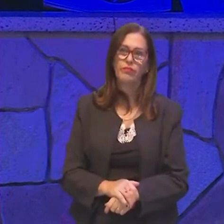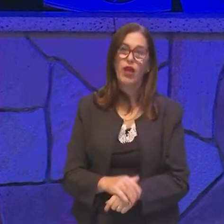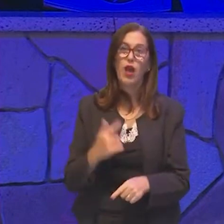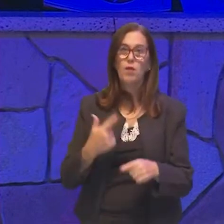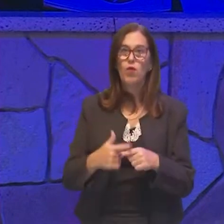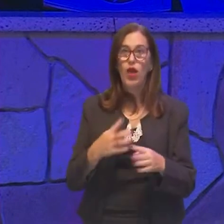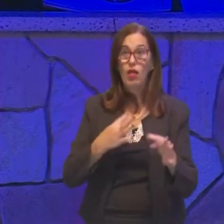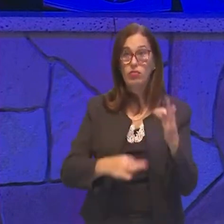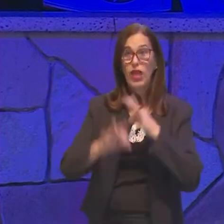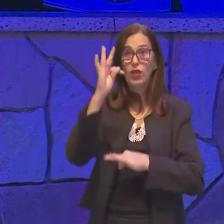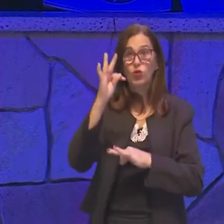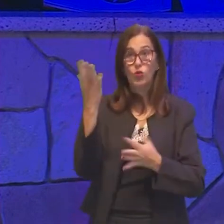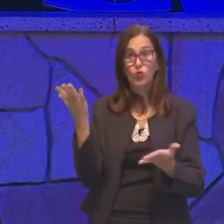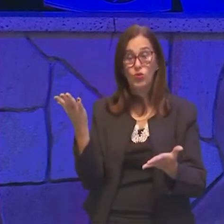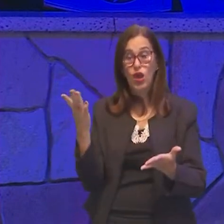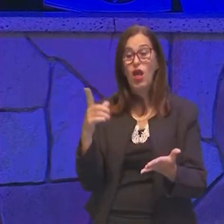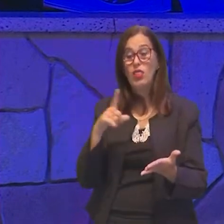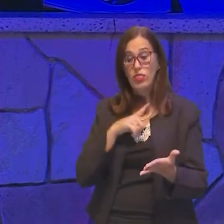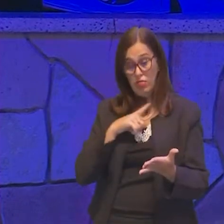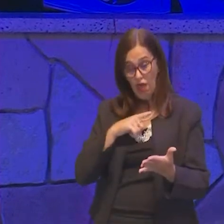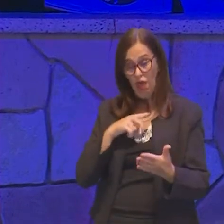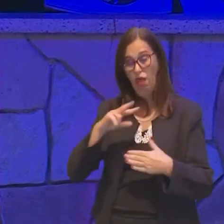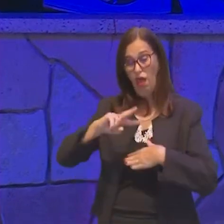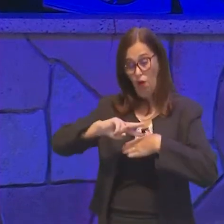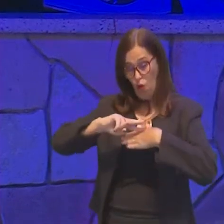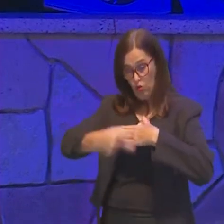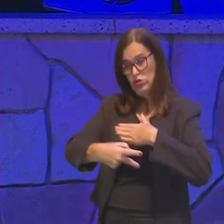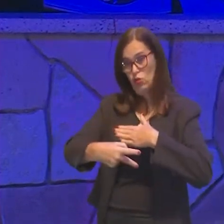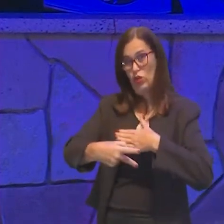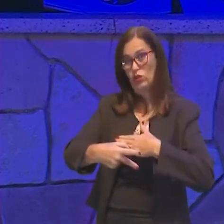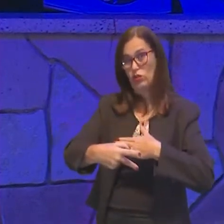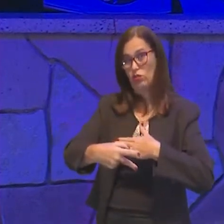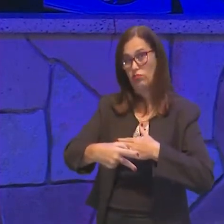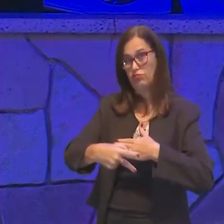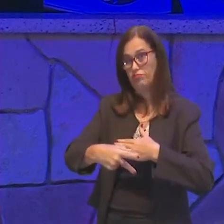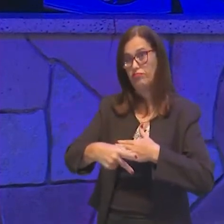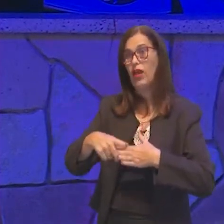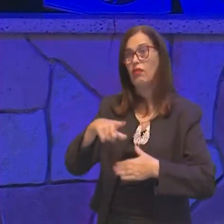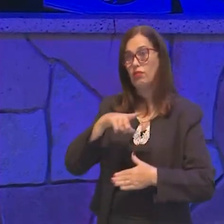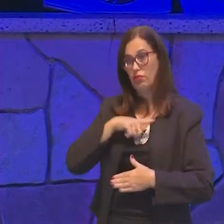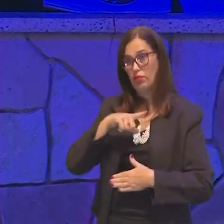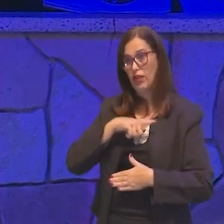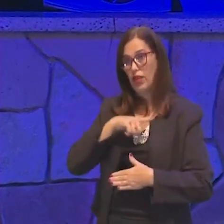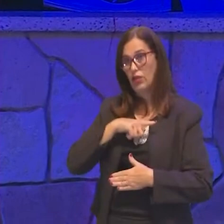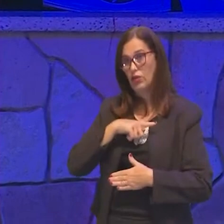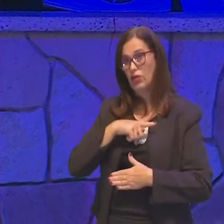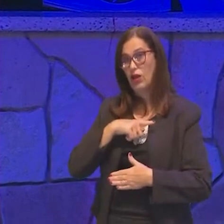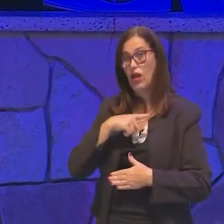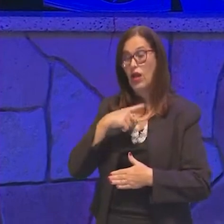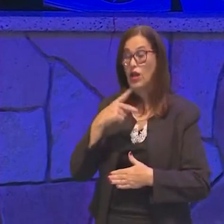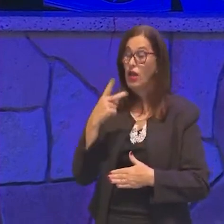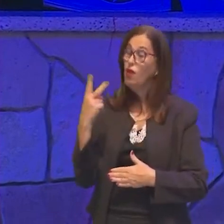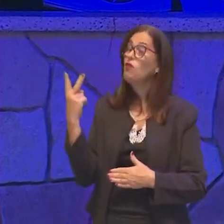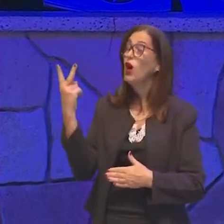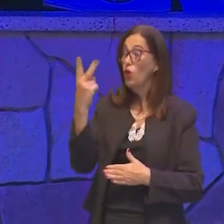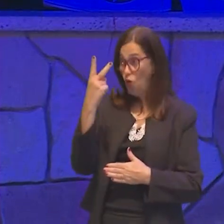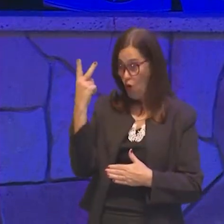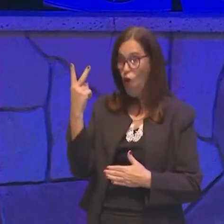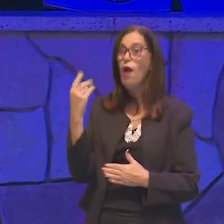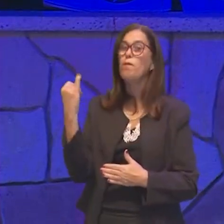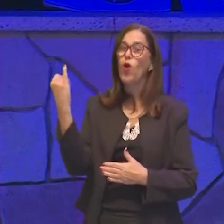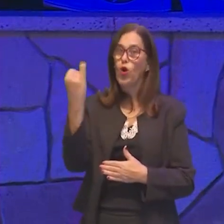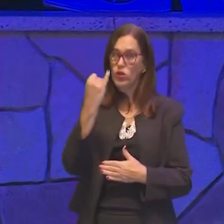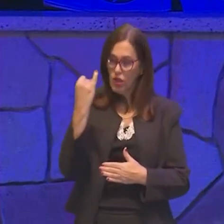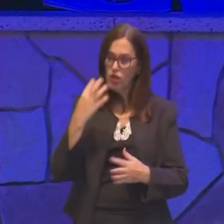Porque a tecnologia tem o seu preço. A tecnologia tem o seu valor e nós precisamos